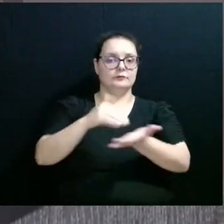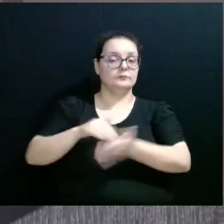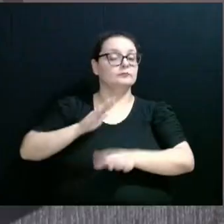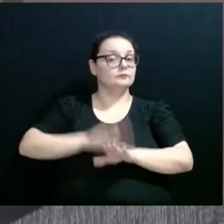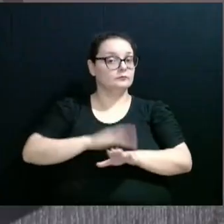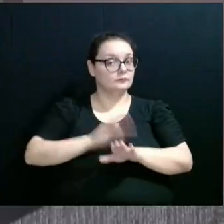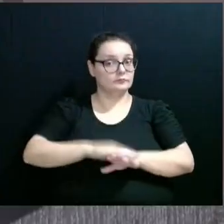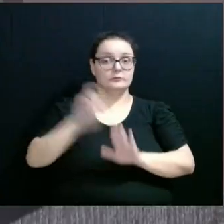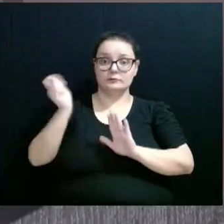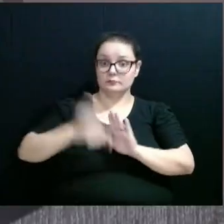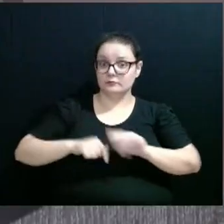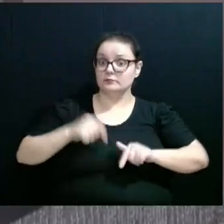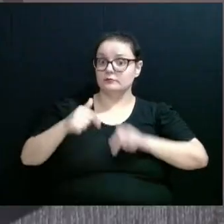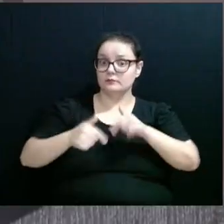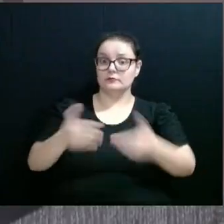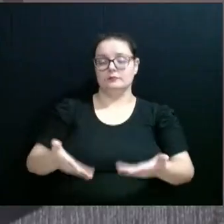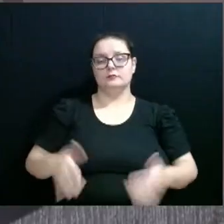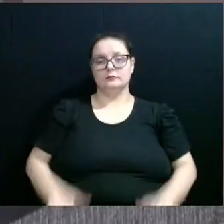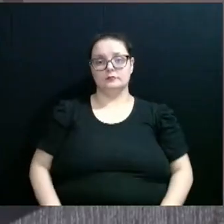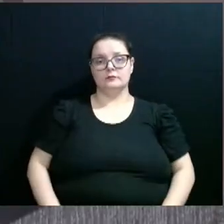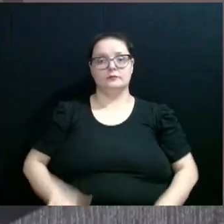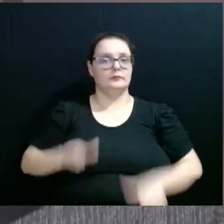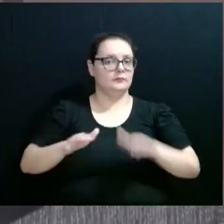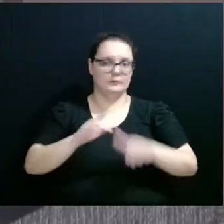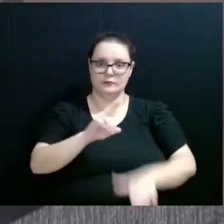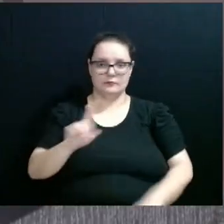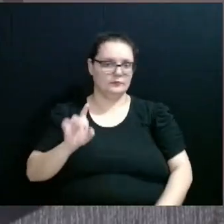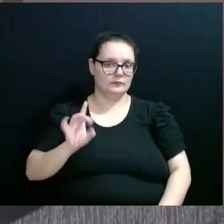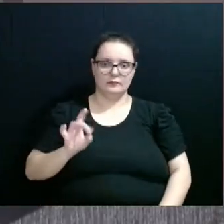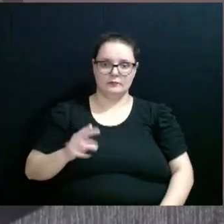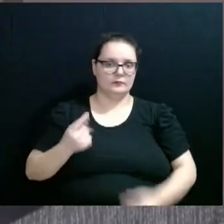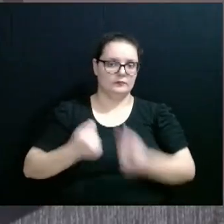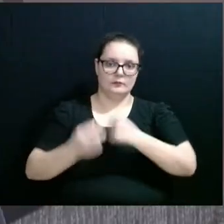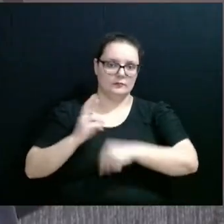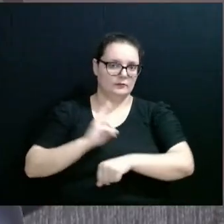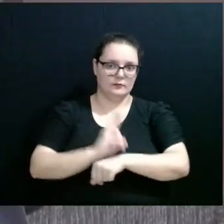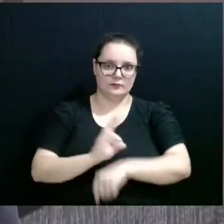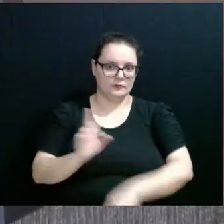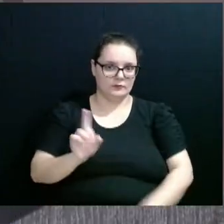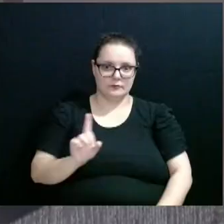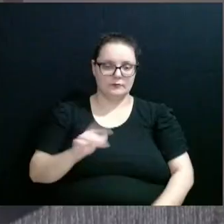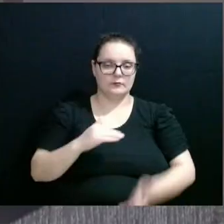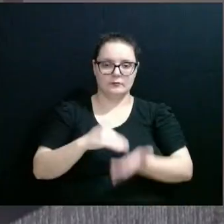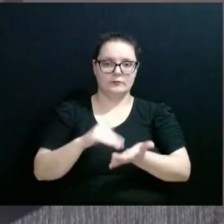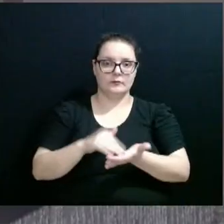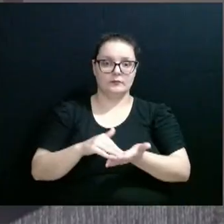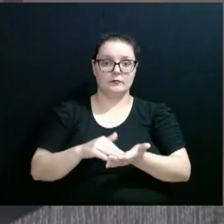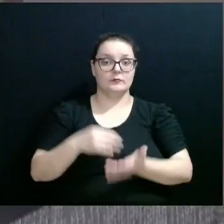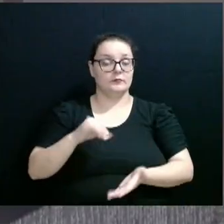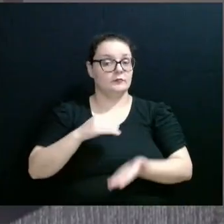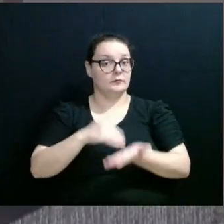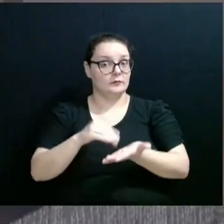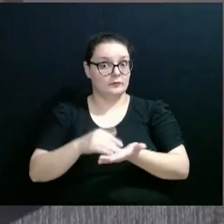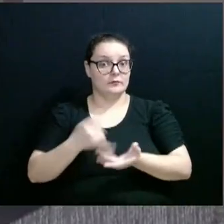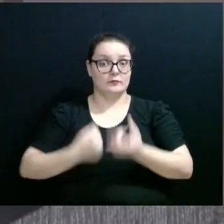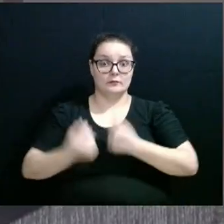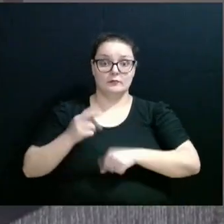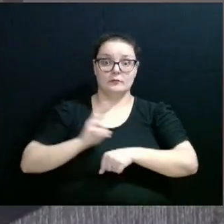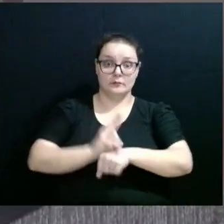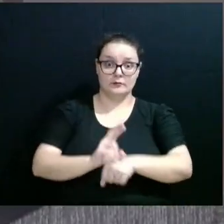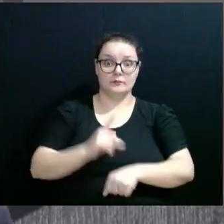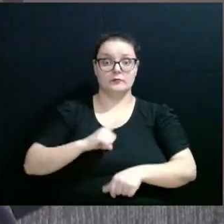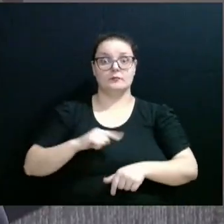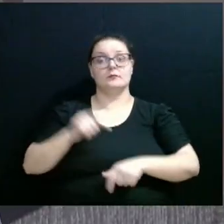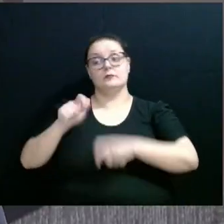eficiência. Porque às vezes não é só a questão do recurso financeiro na secretaria. Se a secretaria tem recurso, precisa de ter mão de obra, precisa de